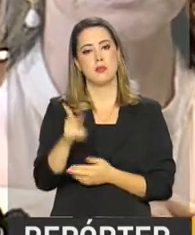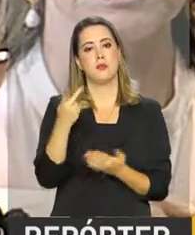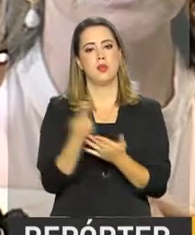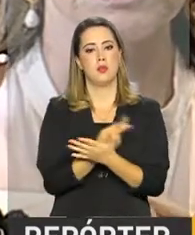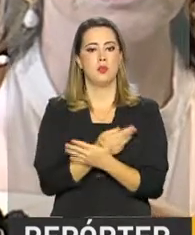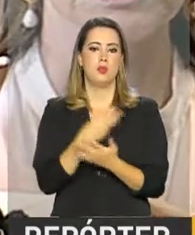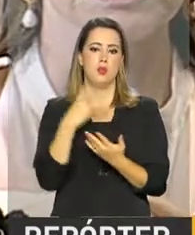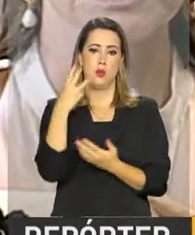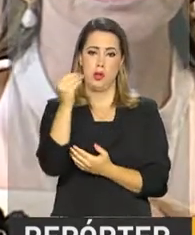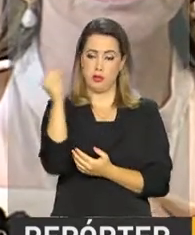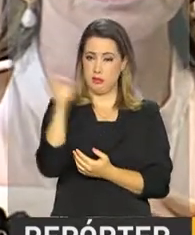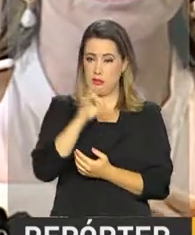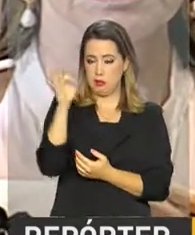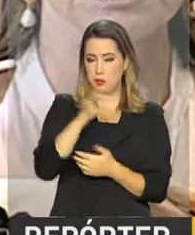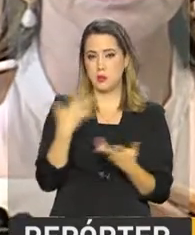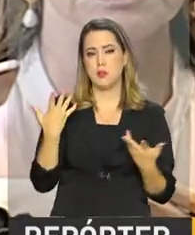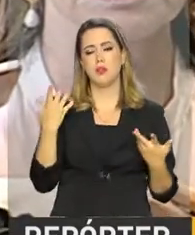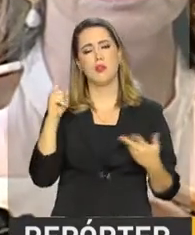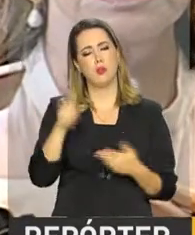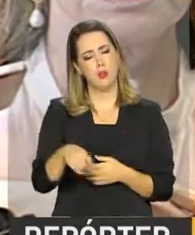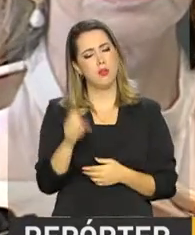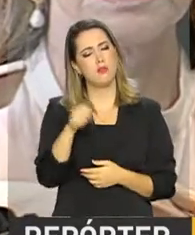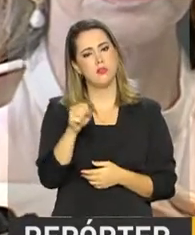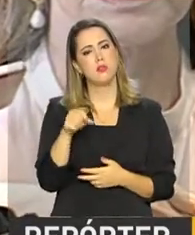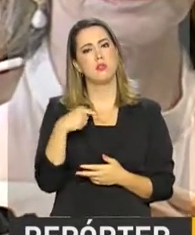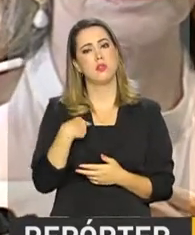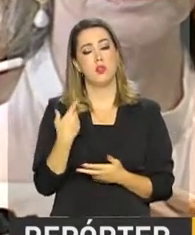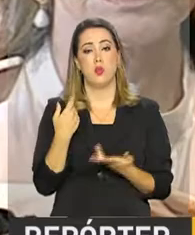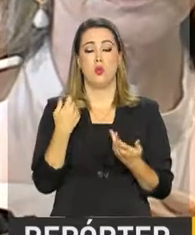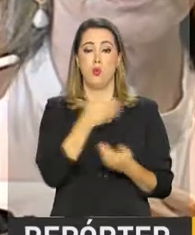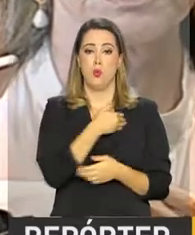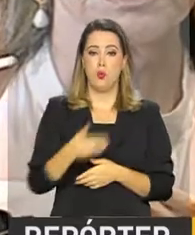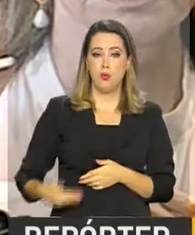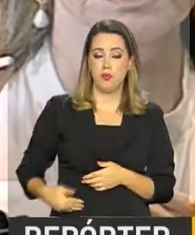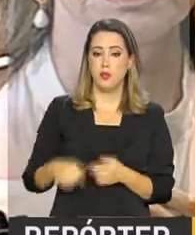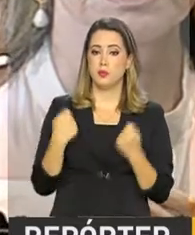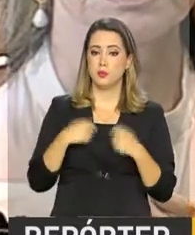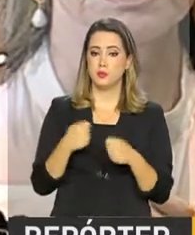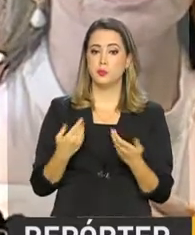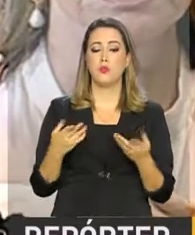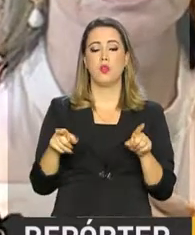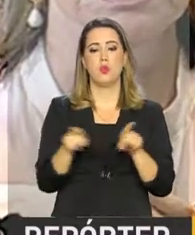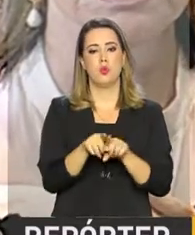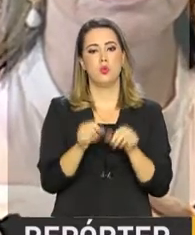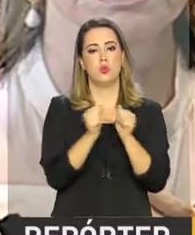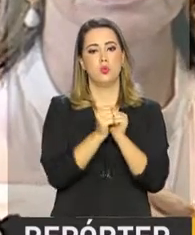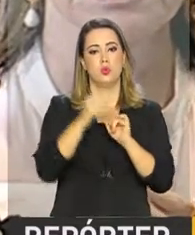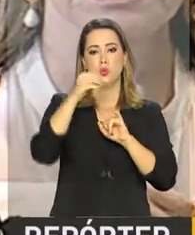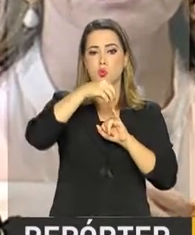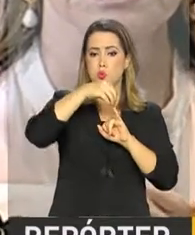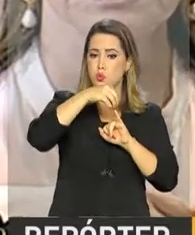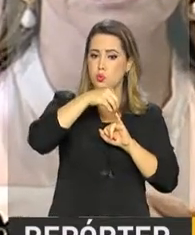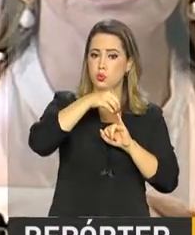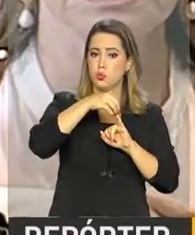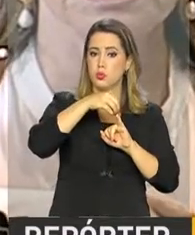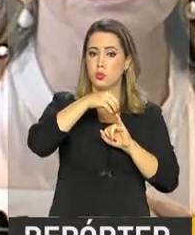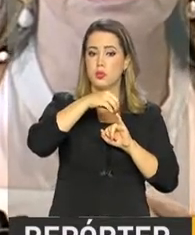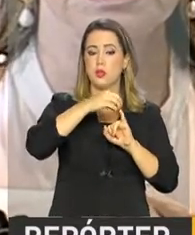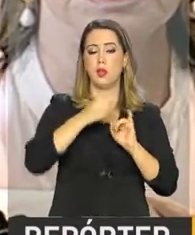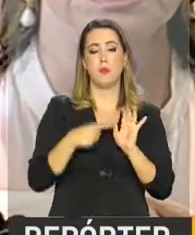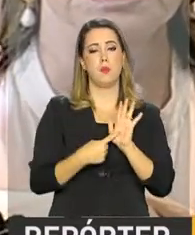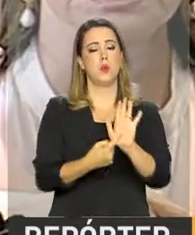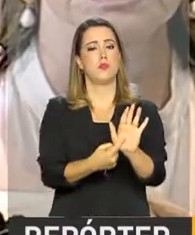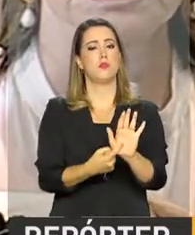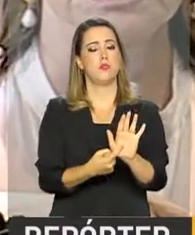na casa dos 30%. E, evidentemente, cabe ao governo e ao MEC e INEP apresentarem medidas que